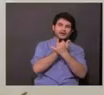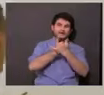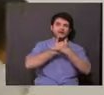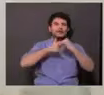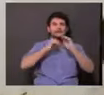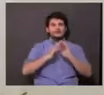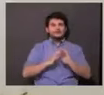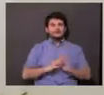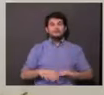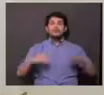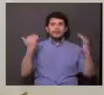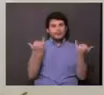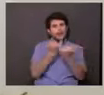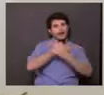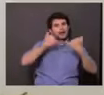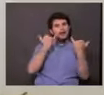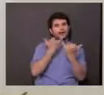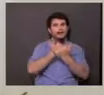aleluia,